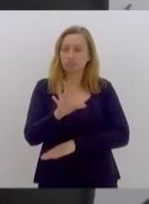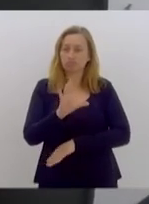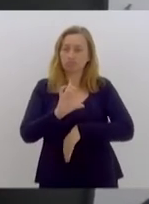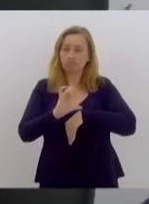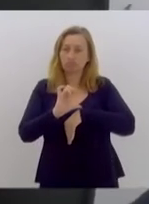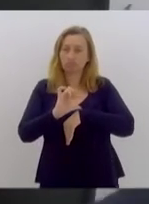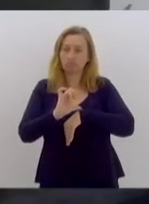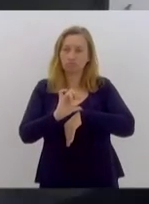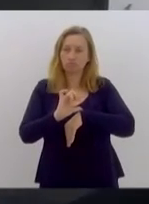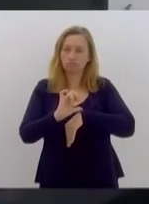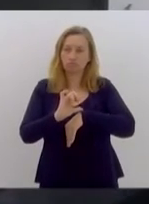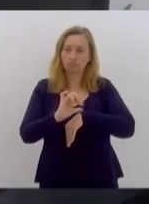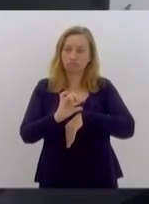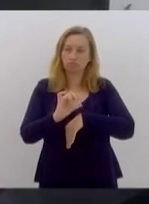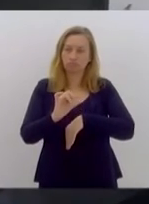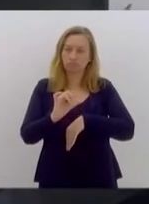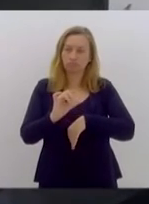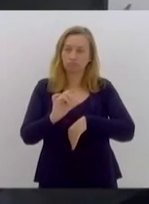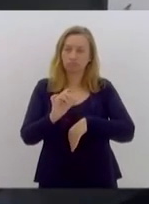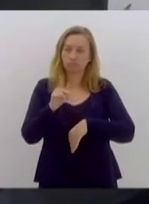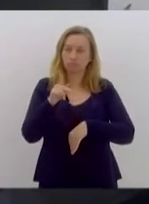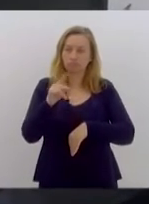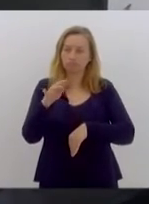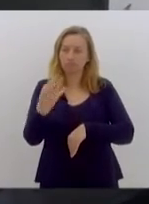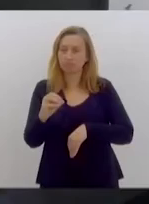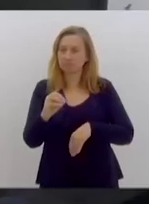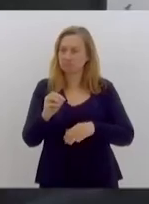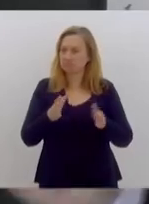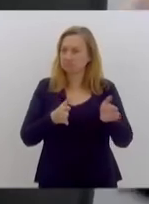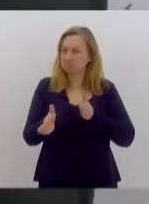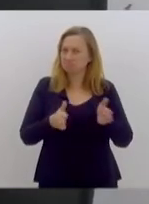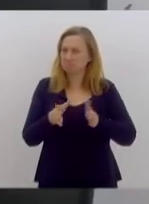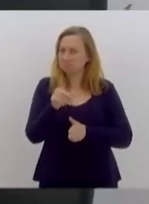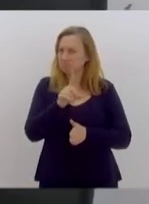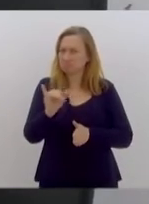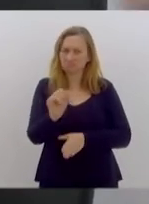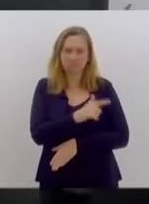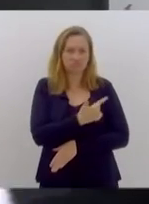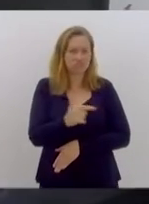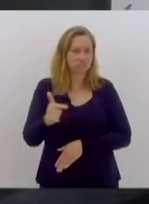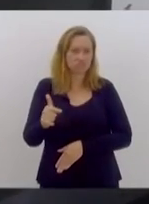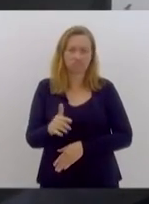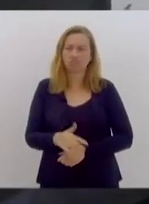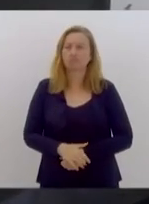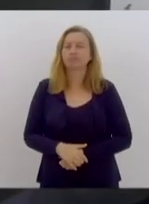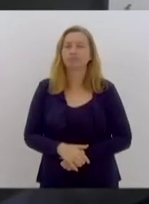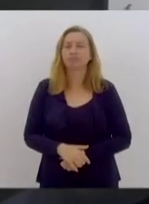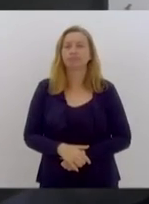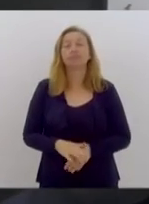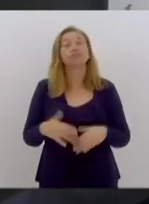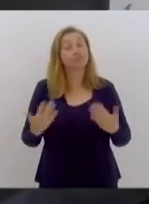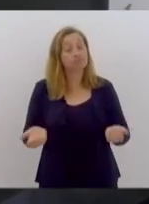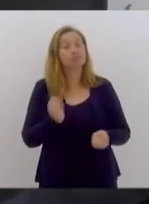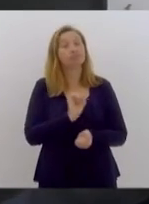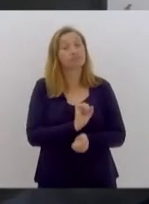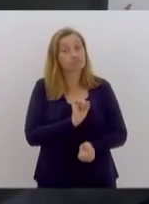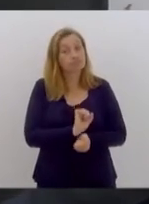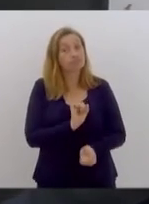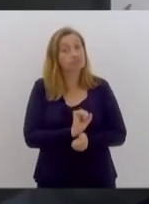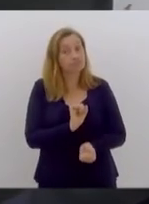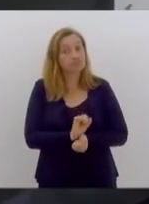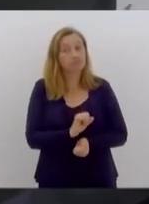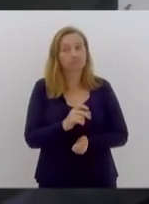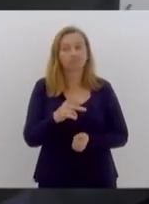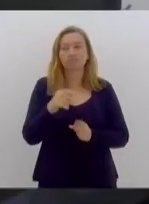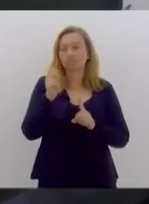e no final do dia restante do período do dia não tenho os pés Santa Cruz Estamos aguardando disseram que